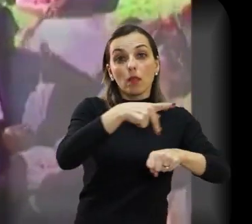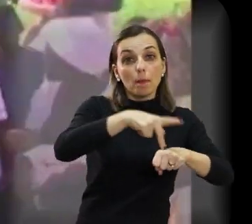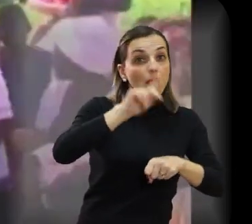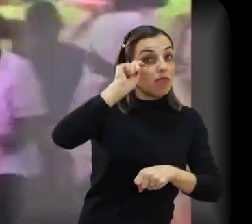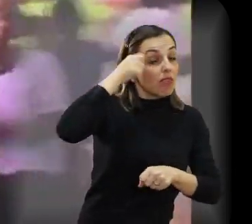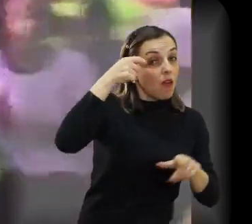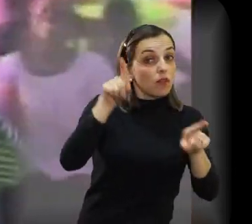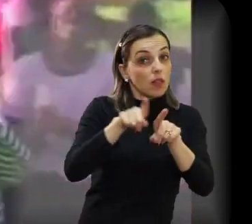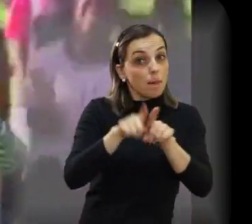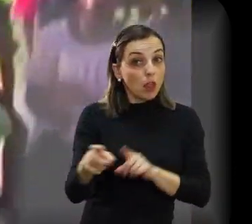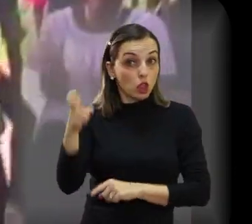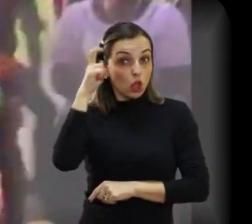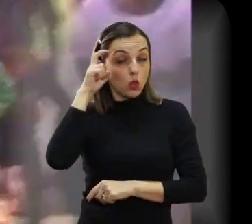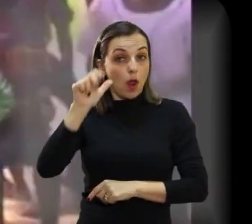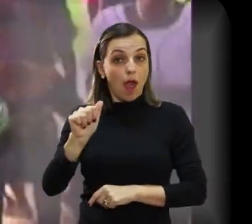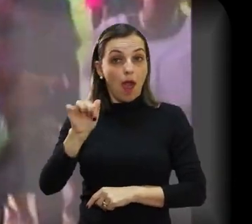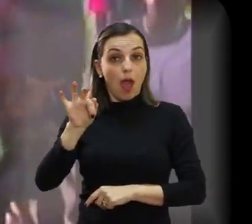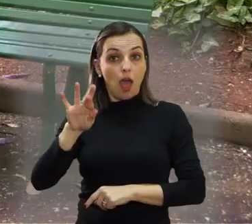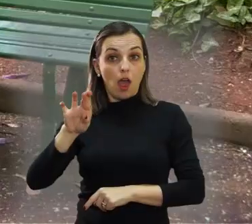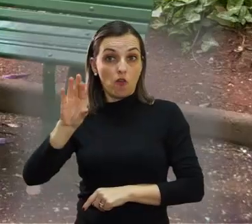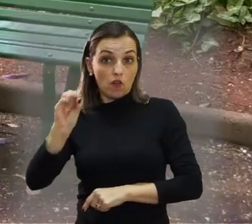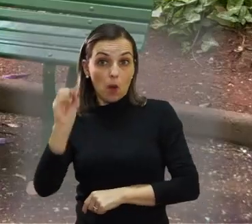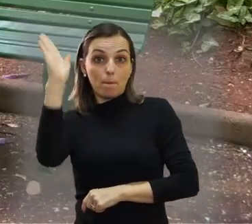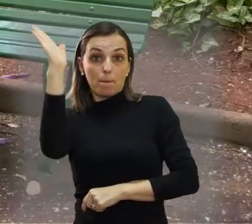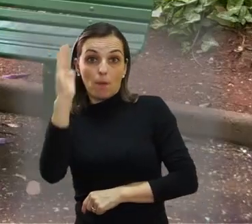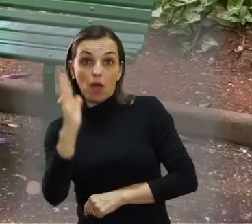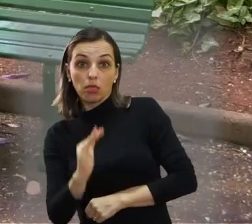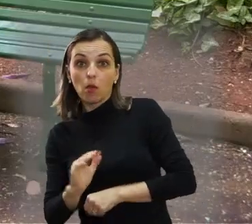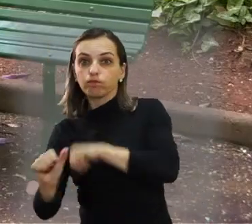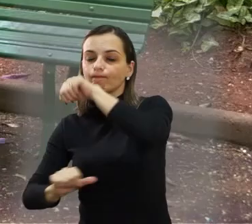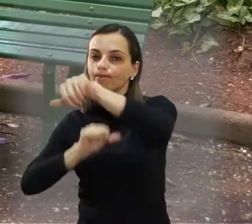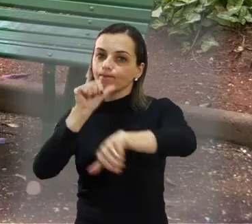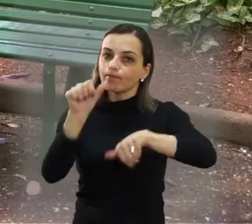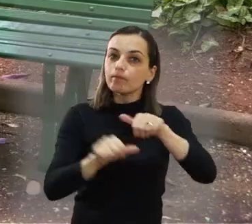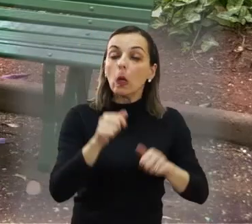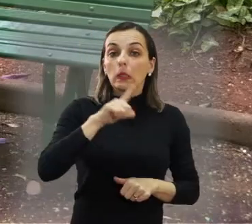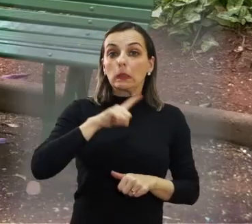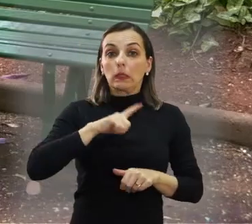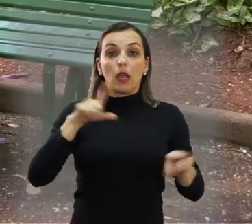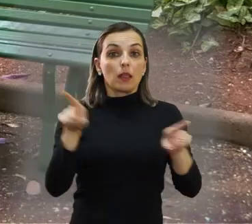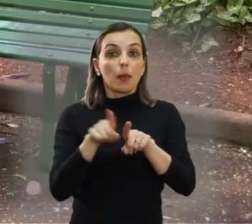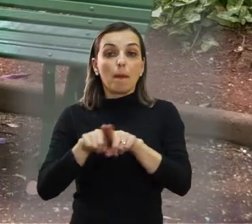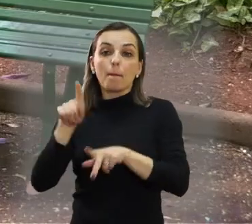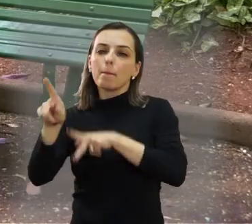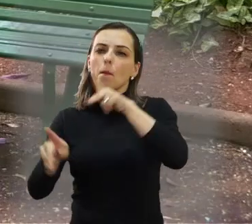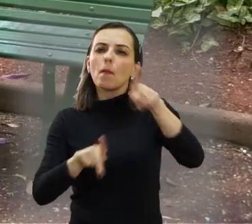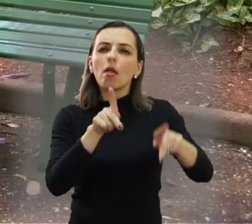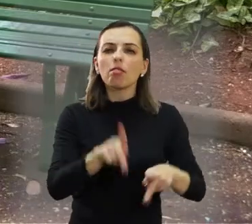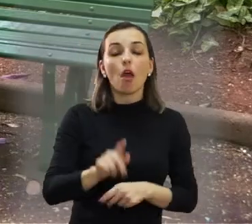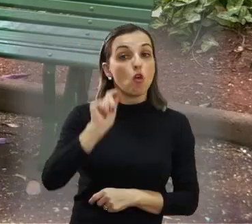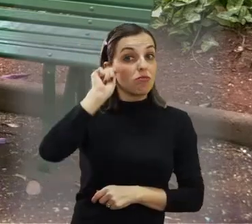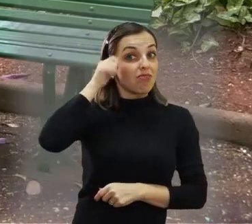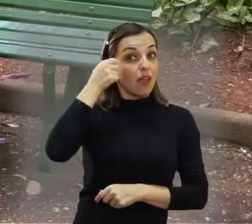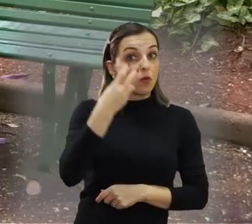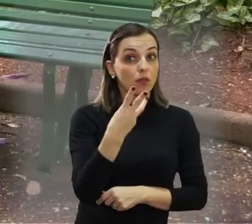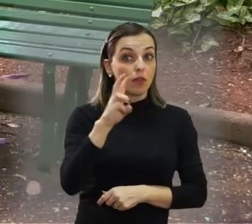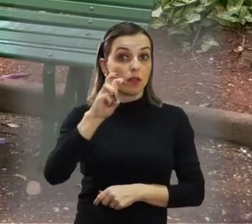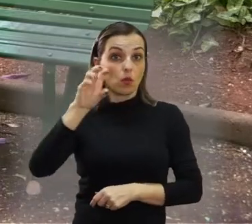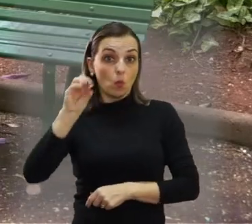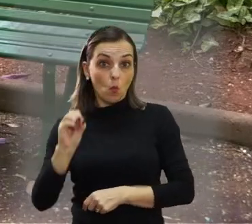as mudanças da cultura africana e da cultura afro-brasileira dentro da música e como o